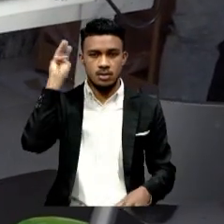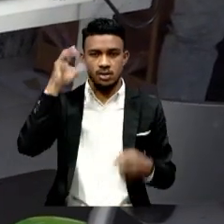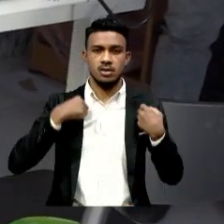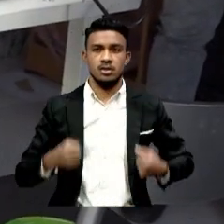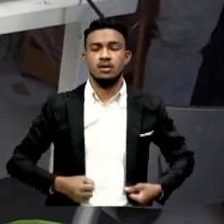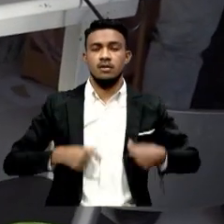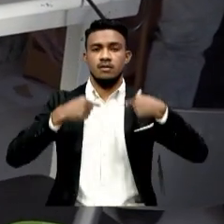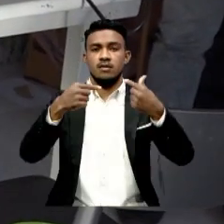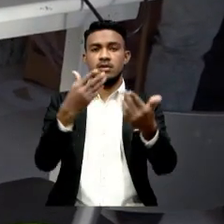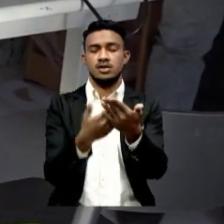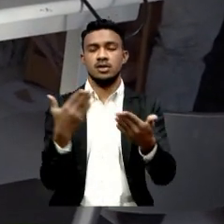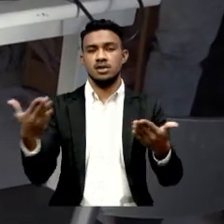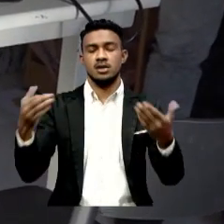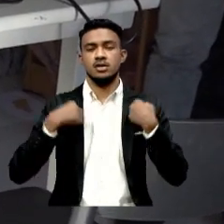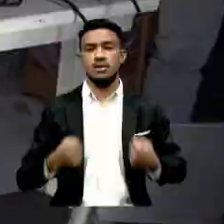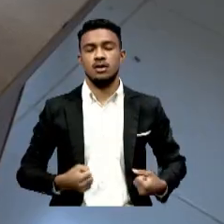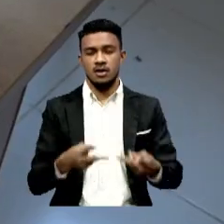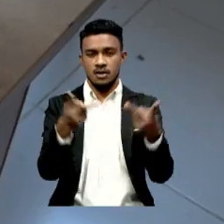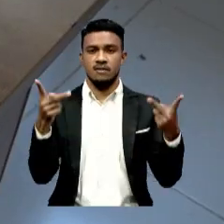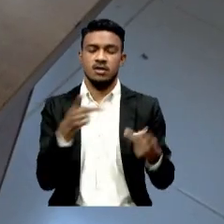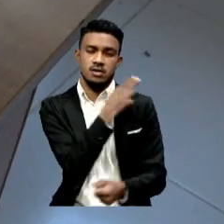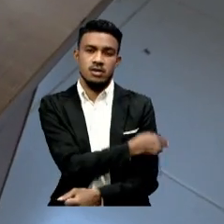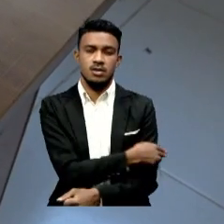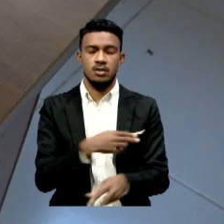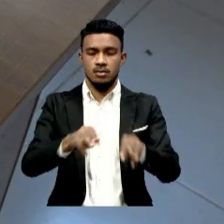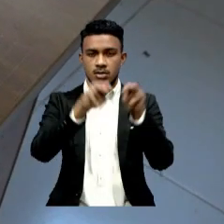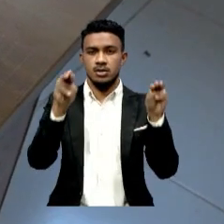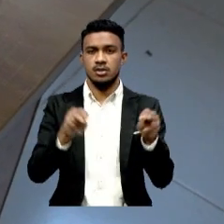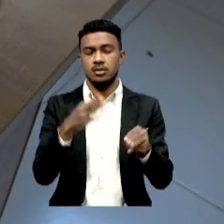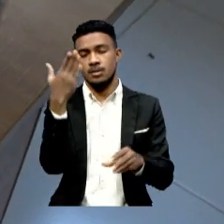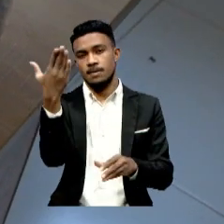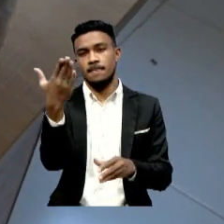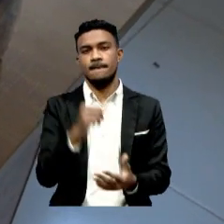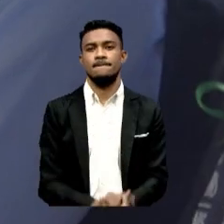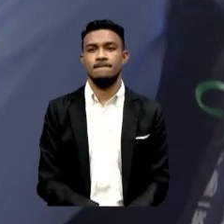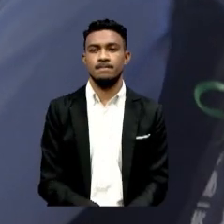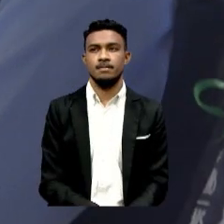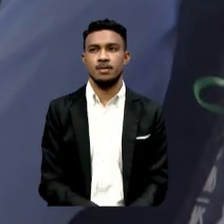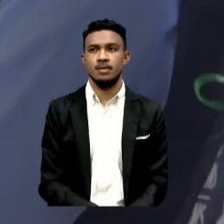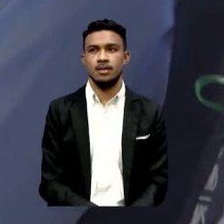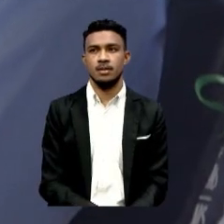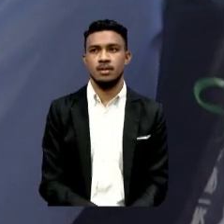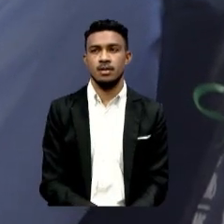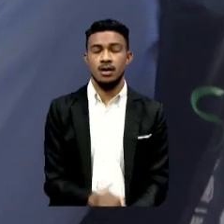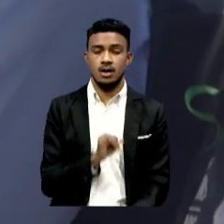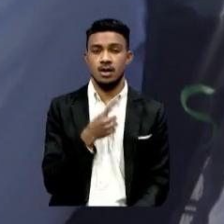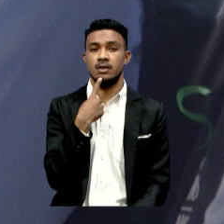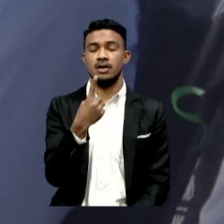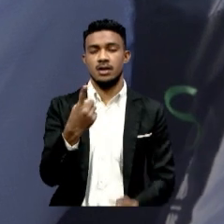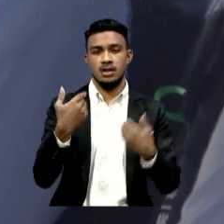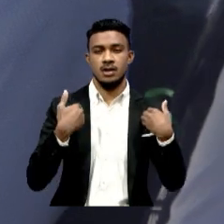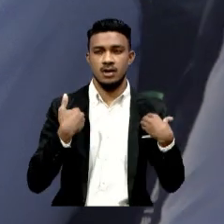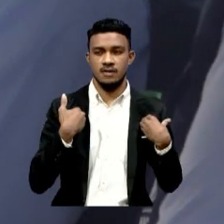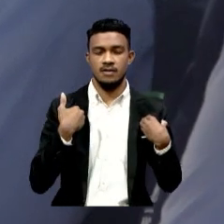de saúde ba centro de saúde e município refere. Sustituição ba vacumen e a